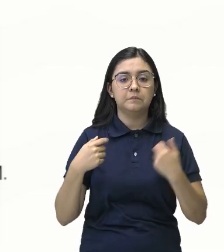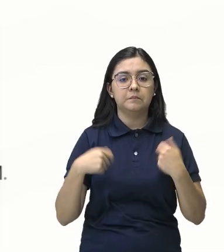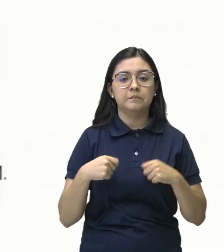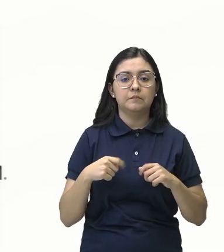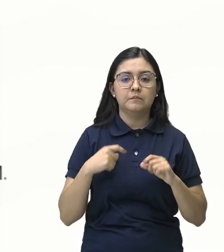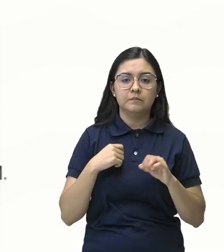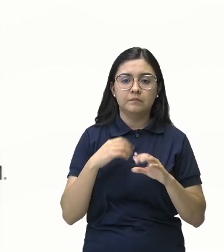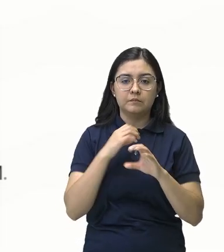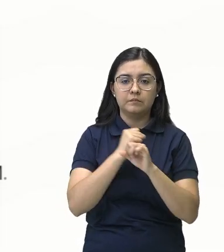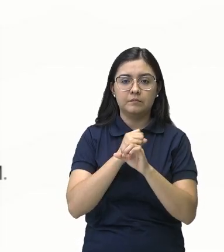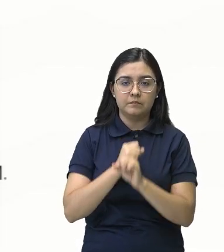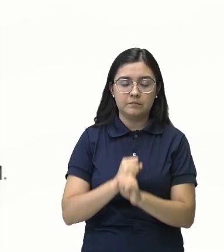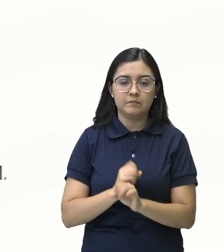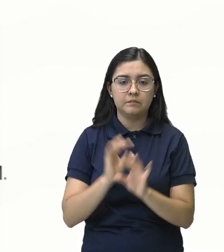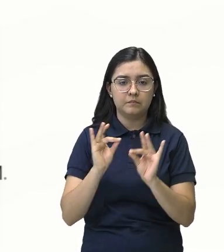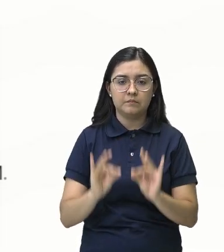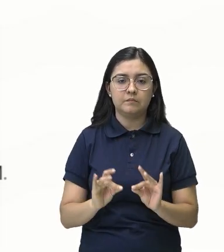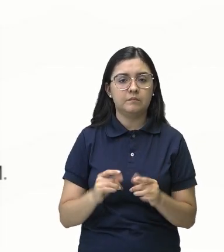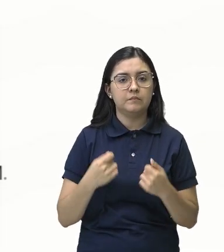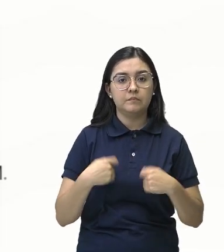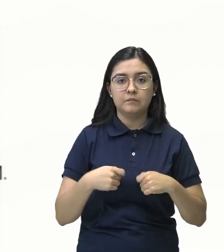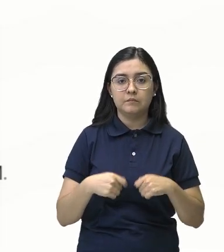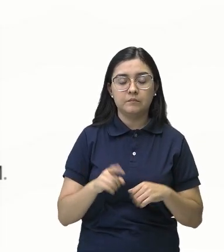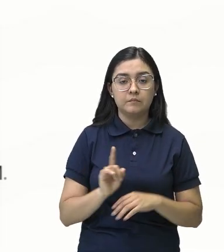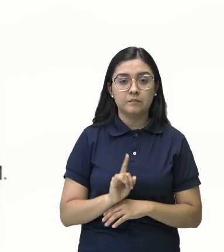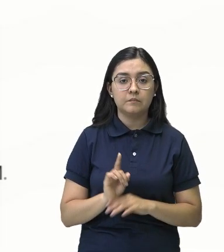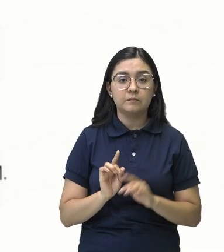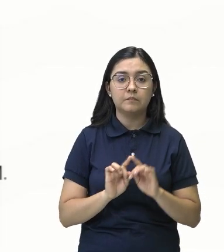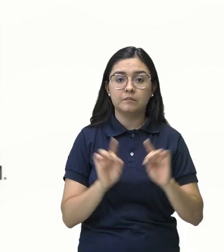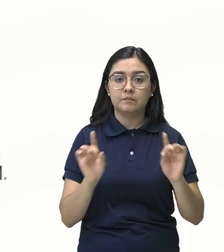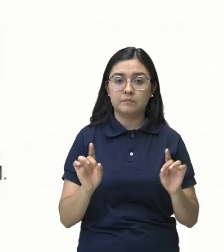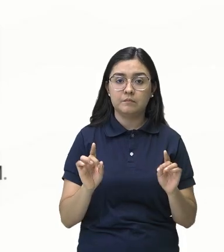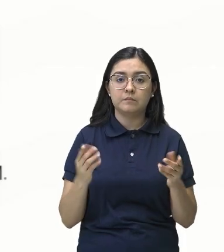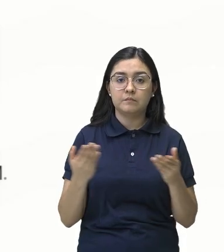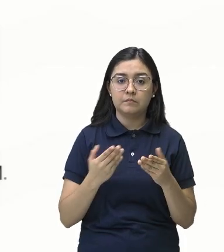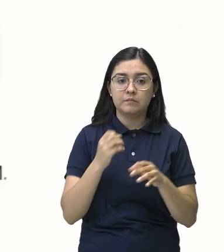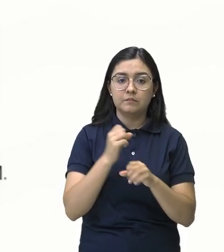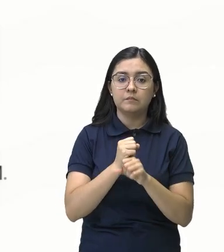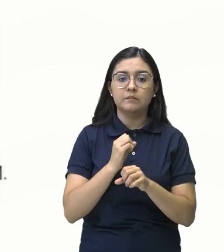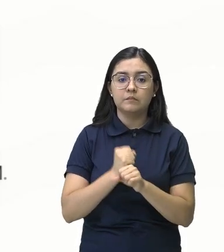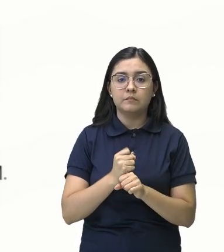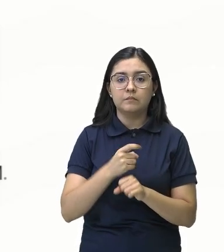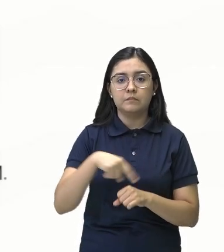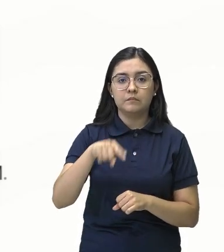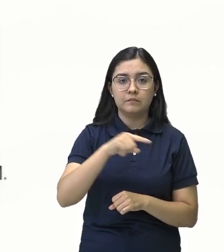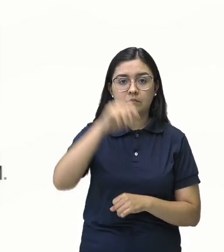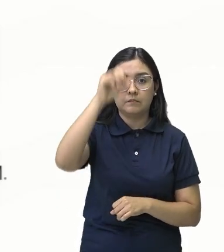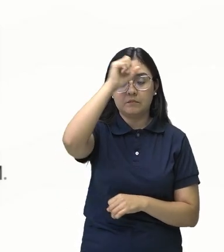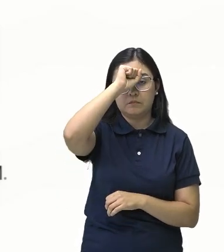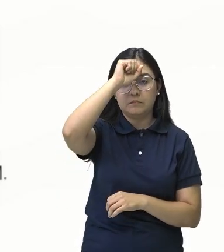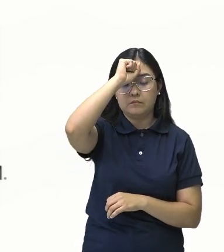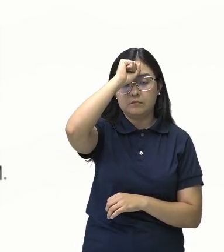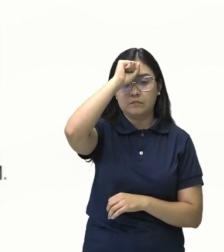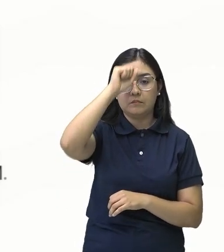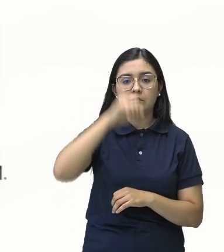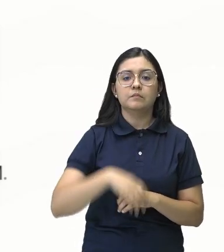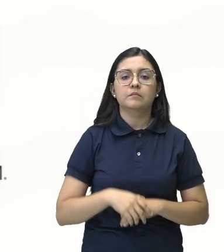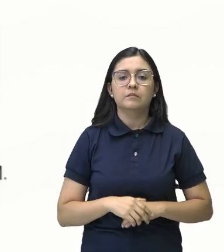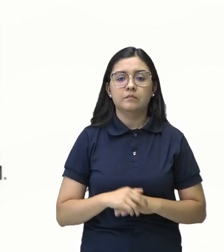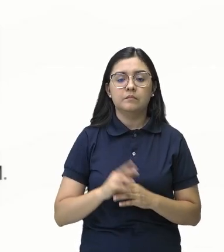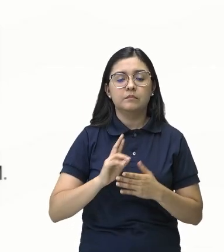fazer tudo isso? Não necessariamente, mas a gente vai fazer, para que você aprenda a fazer de